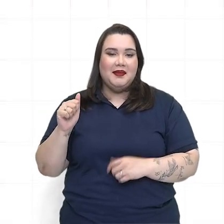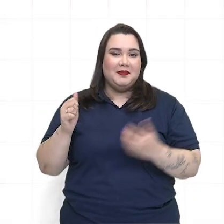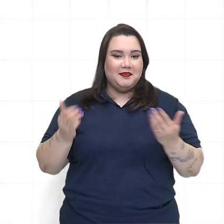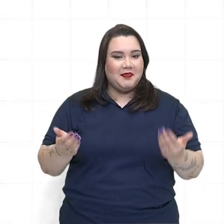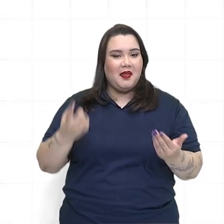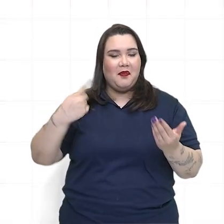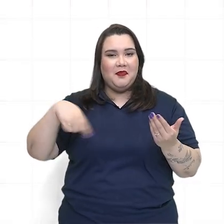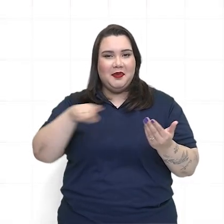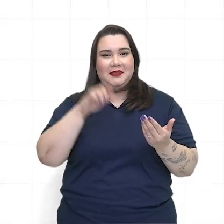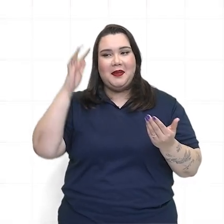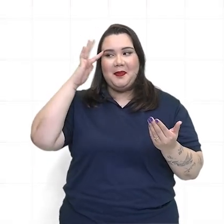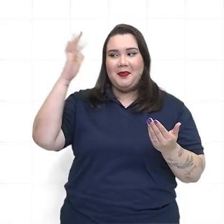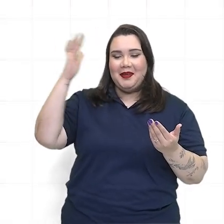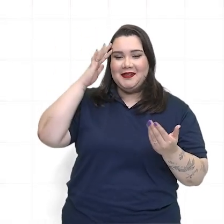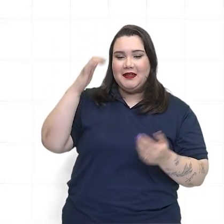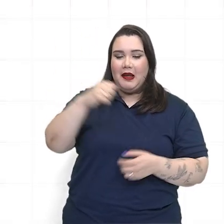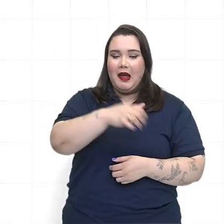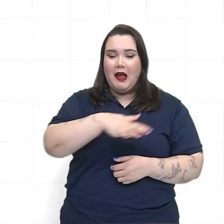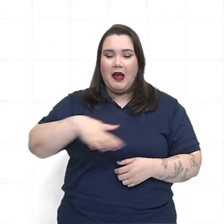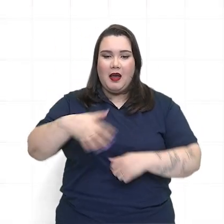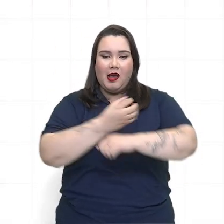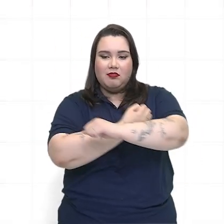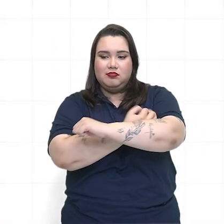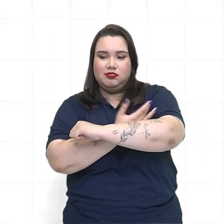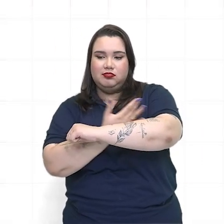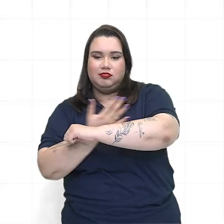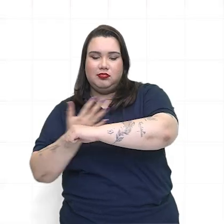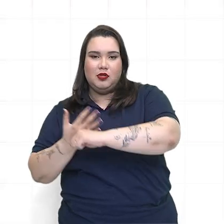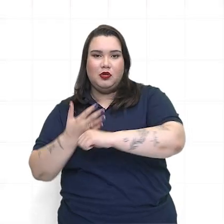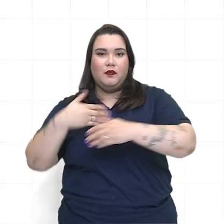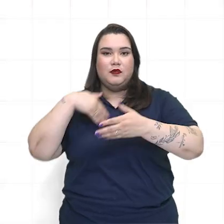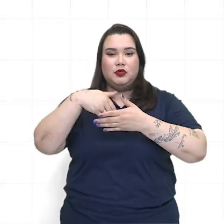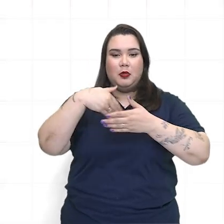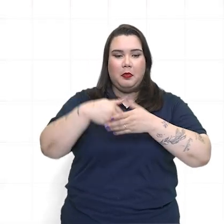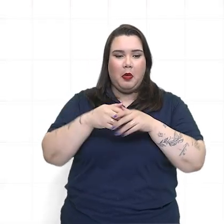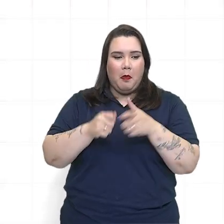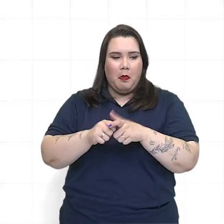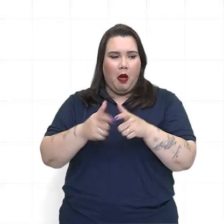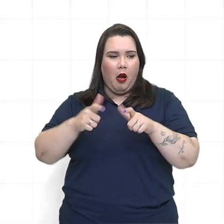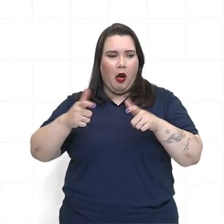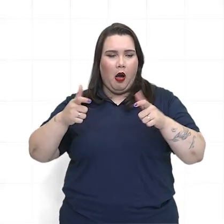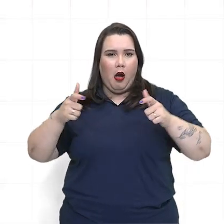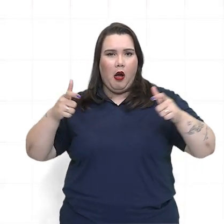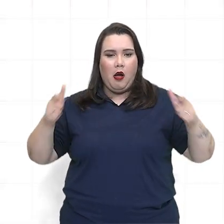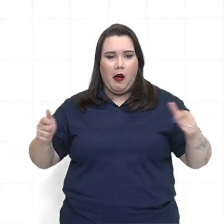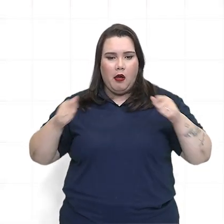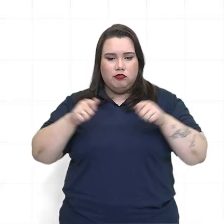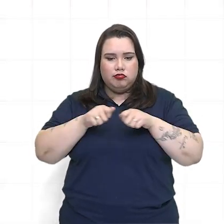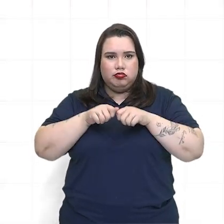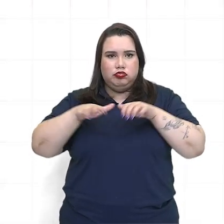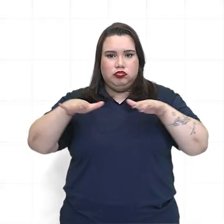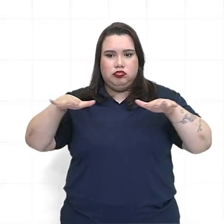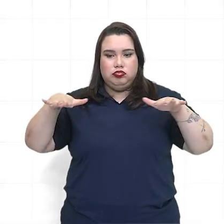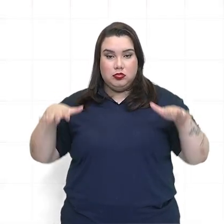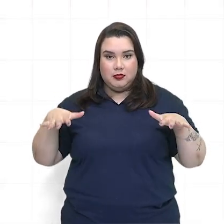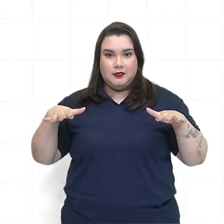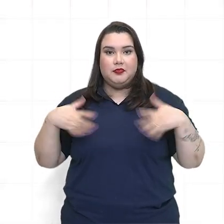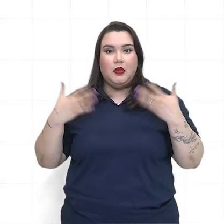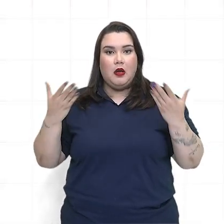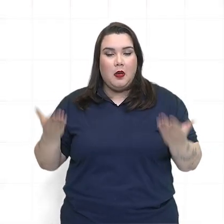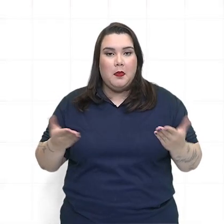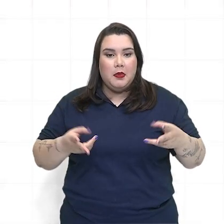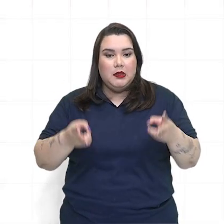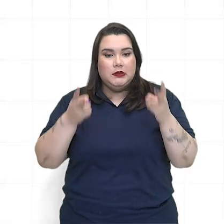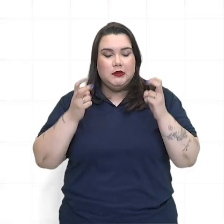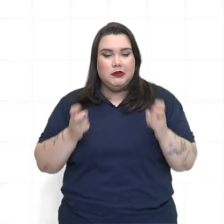o gramado ou piso do campo se expandindo indefinidamente em todas as direções. Então você terá